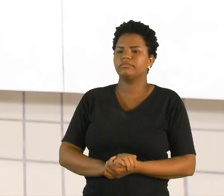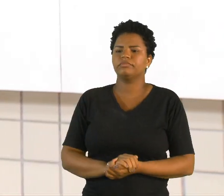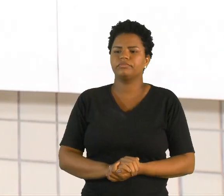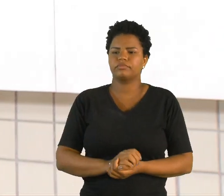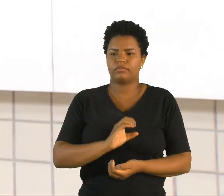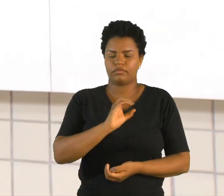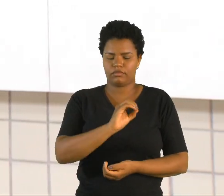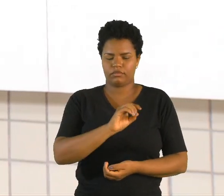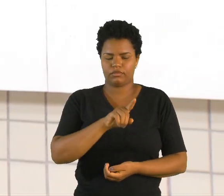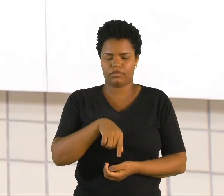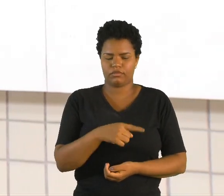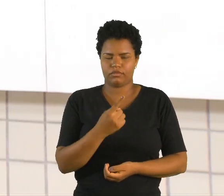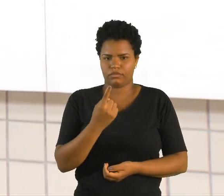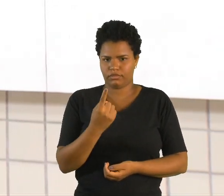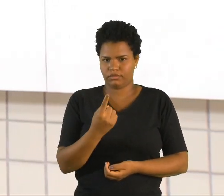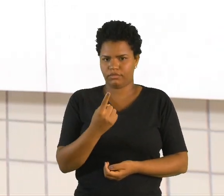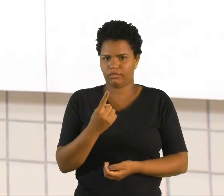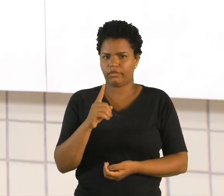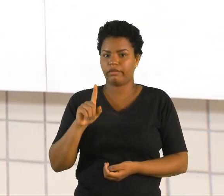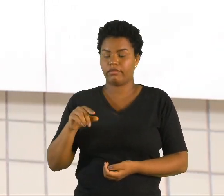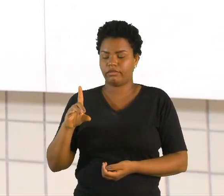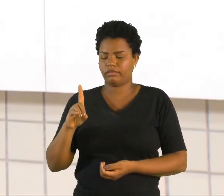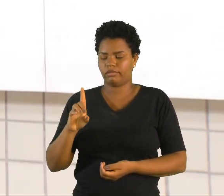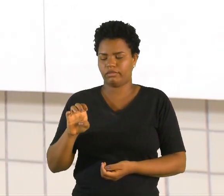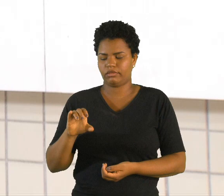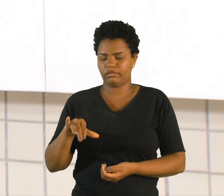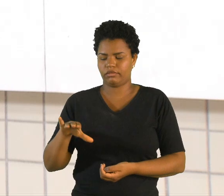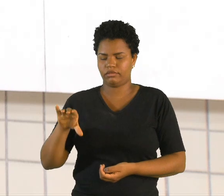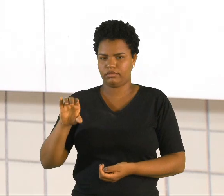0,1, ele é décimo.